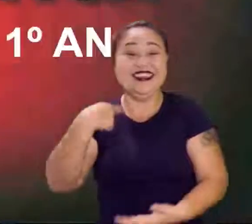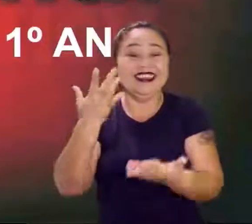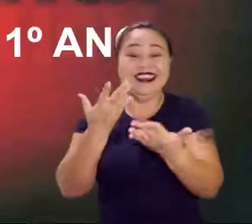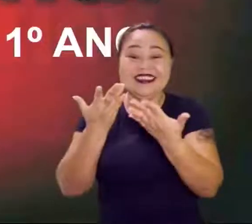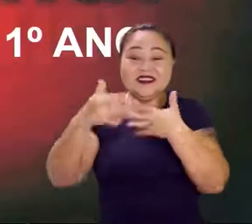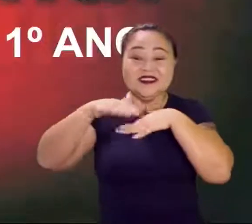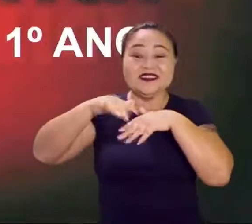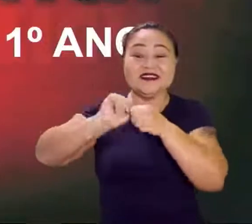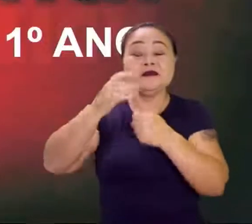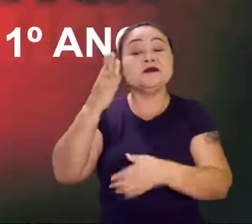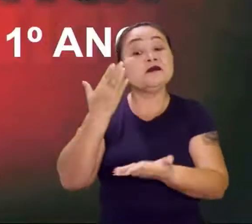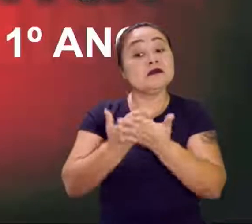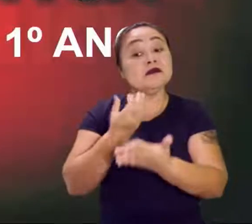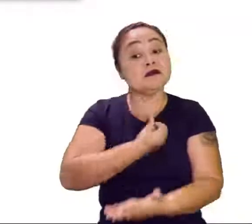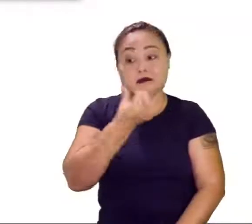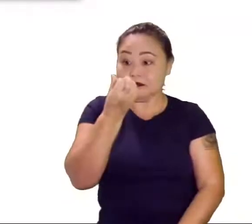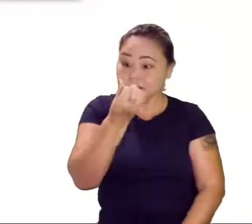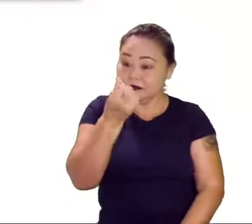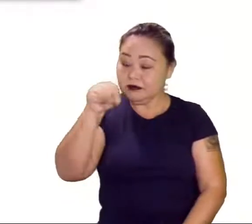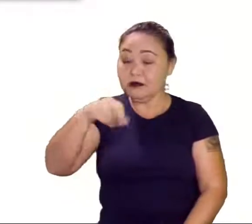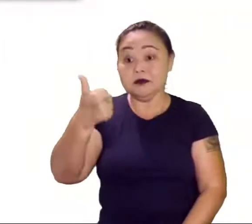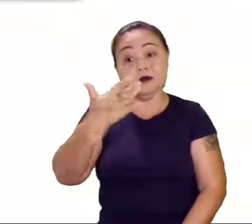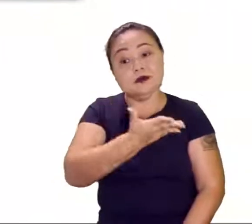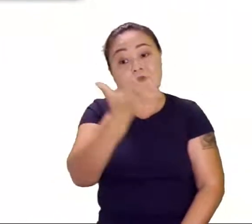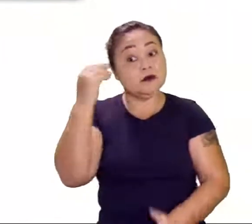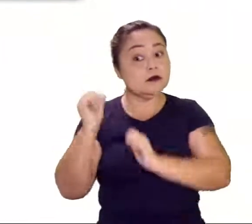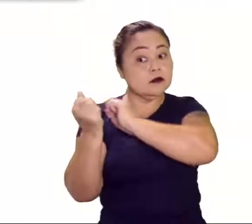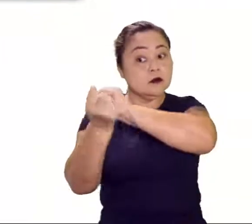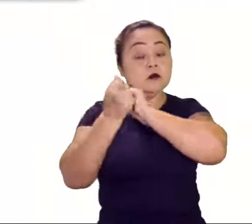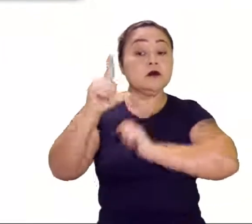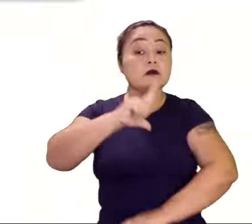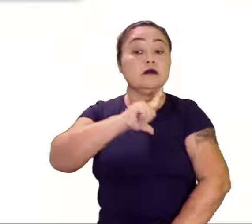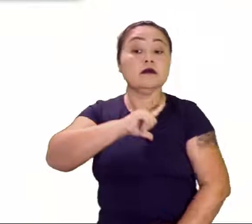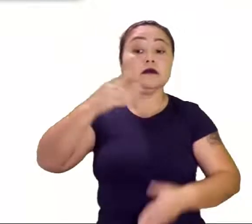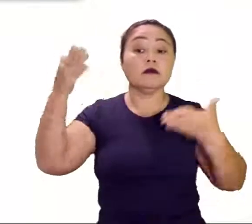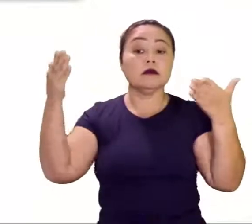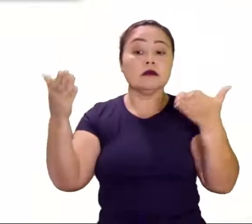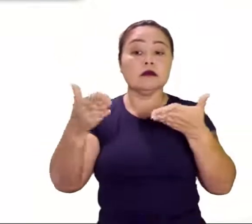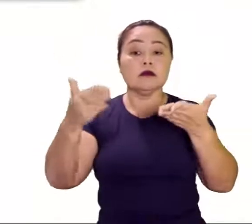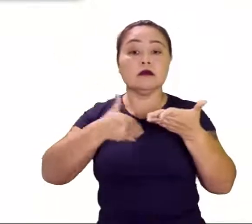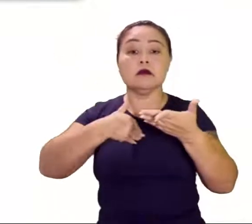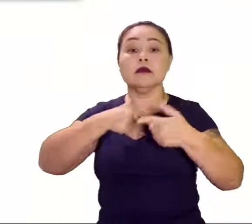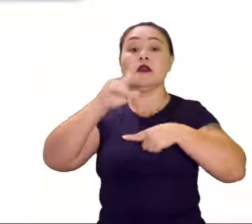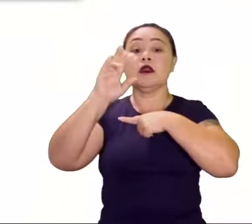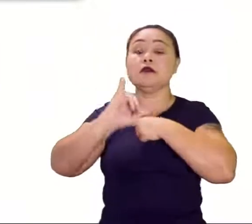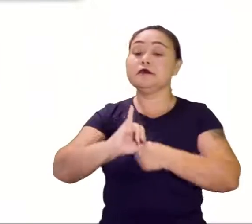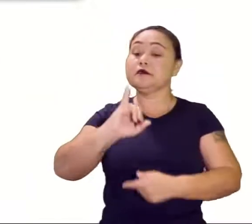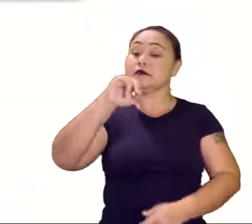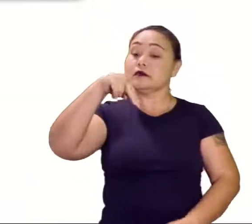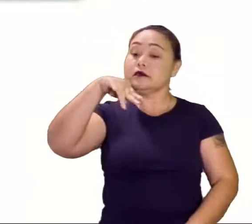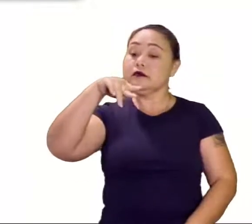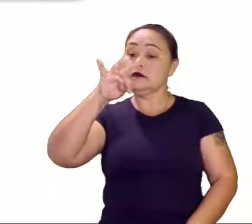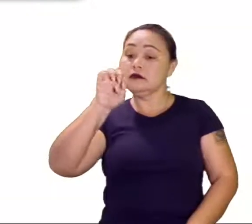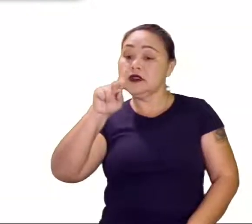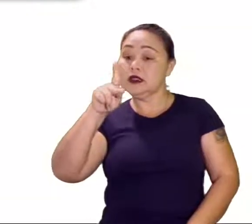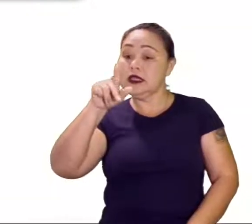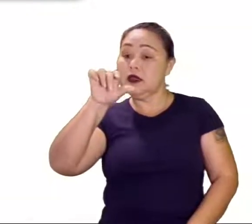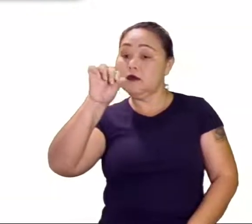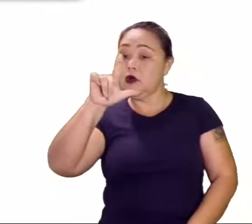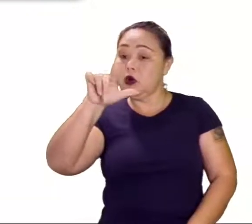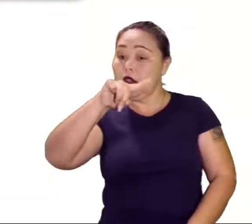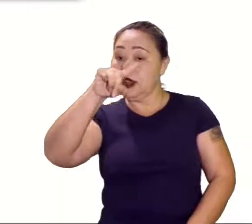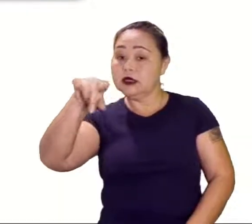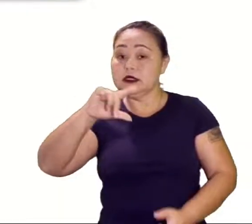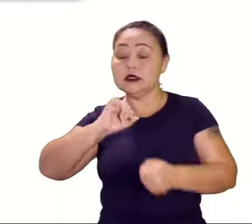aula 66.1. Vamos junto. O que temos para hoje? Interpolação aritmética. O